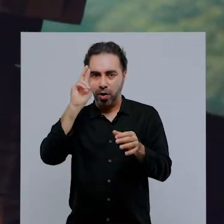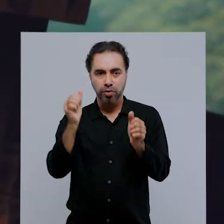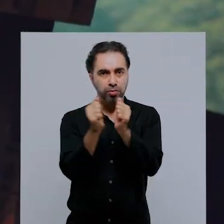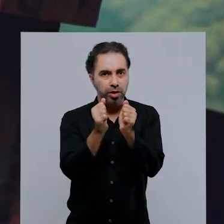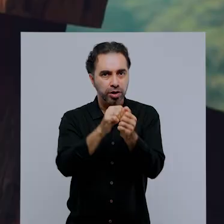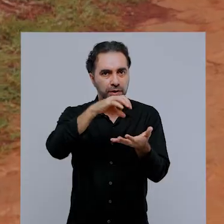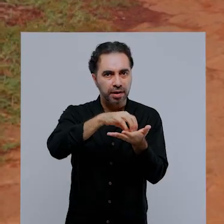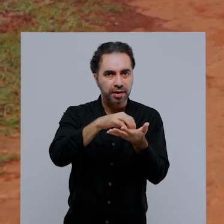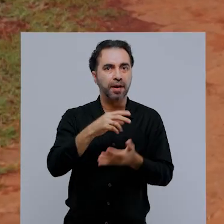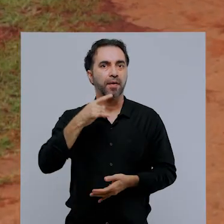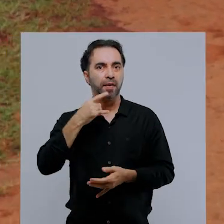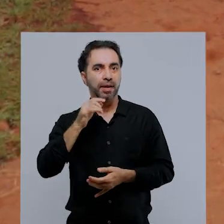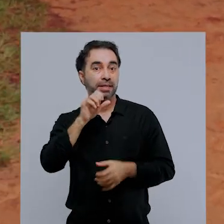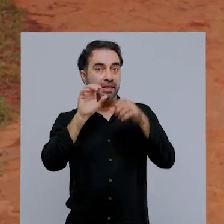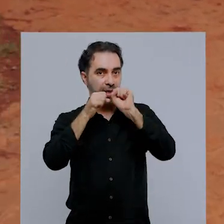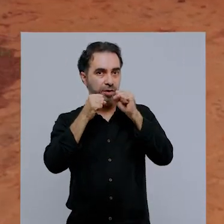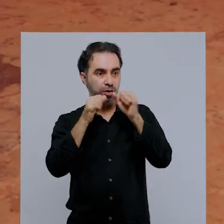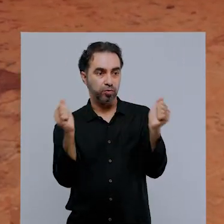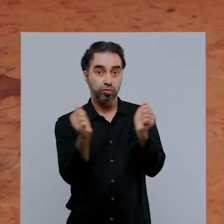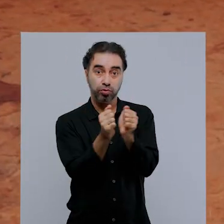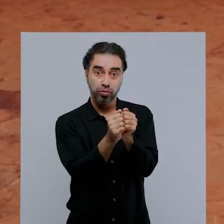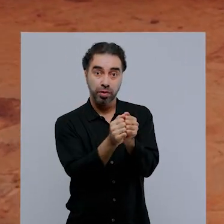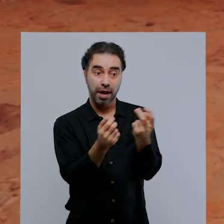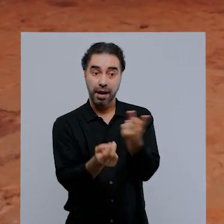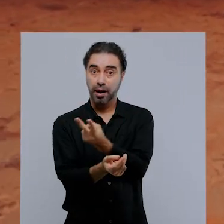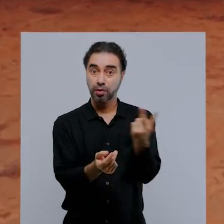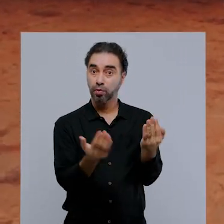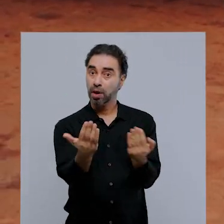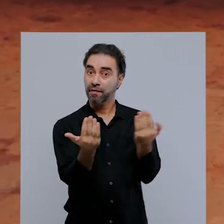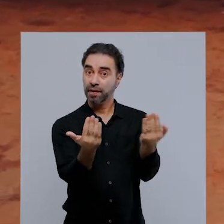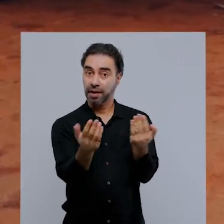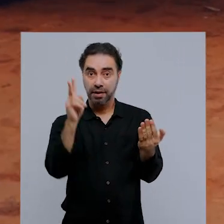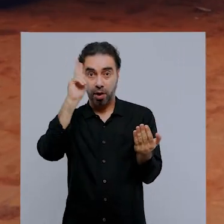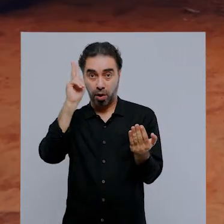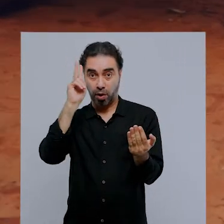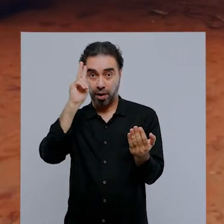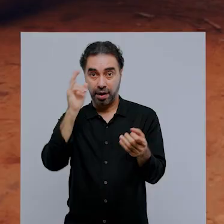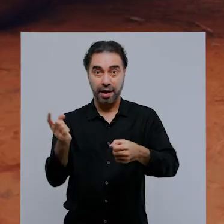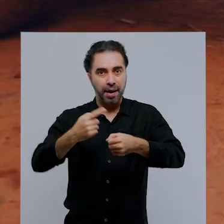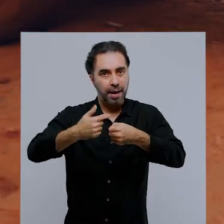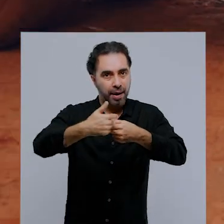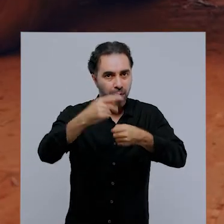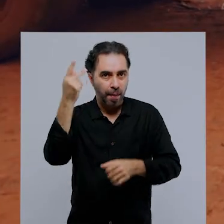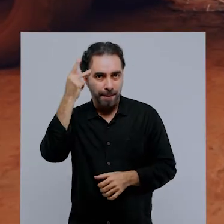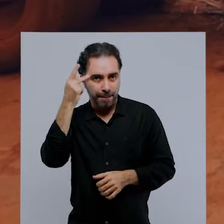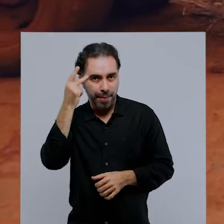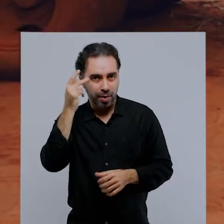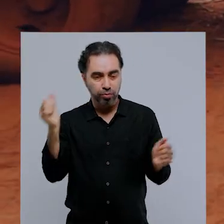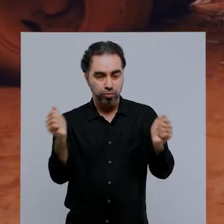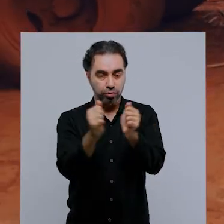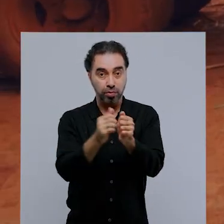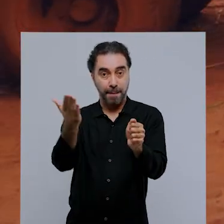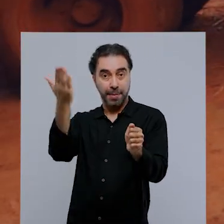de 1906, e juntas, essas 2 referências históricas do interior de São Paulo unem